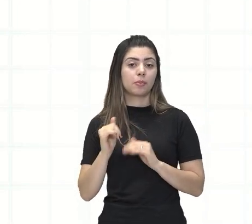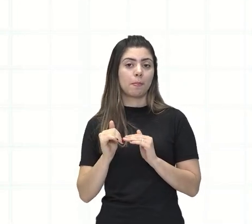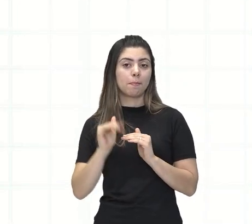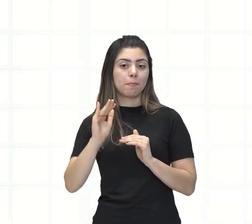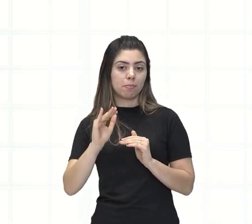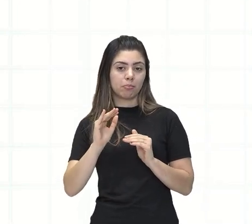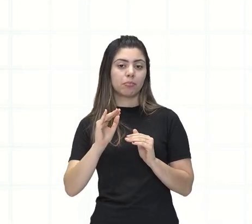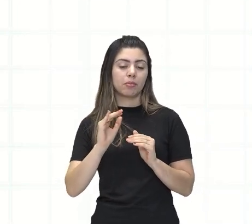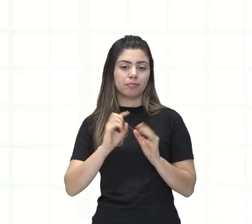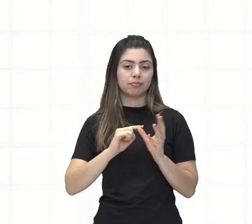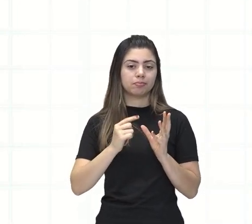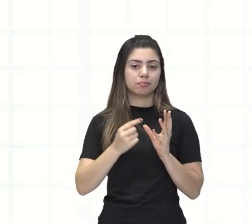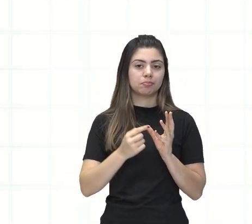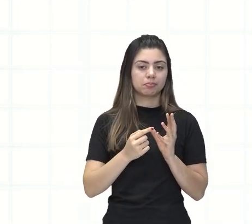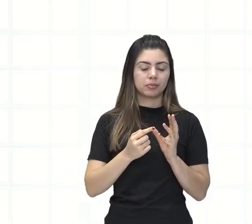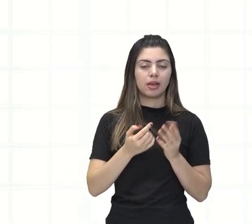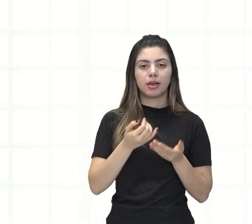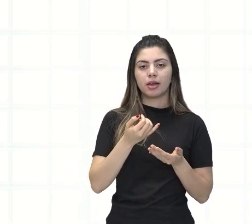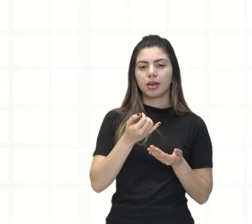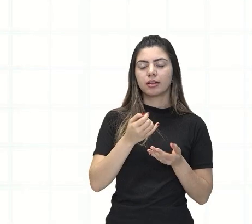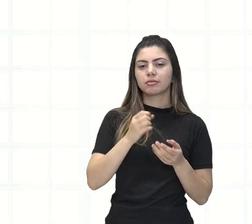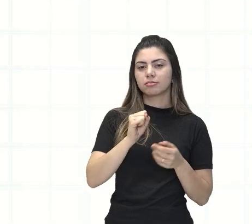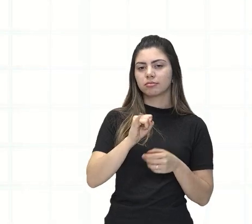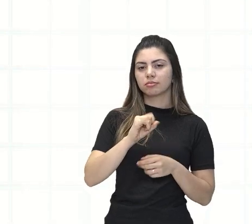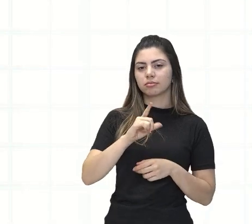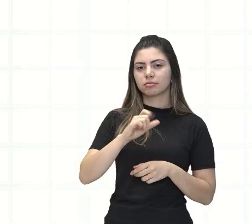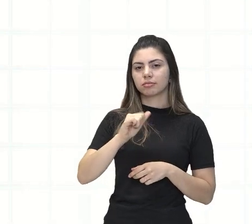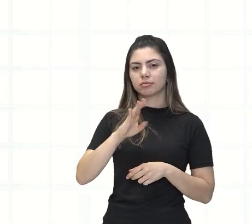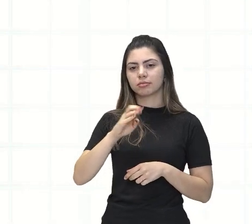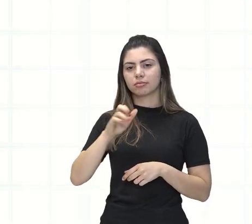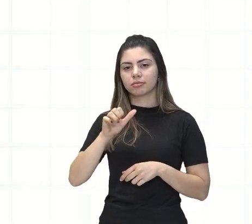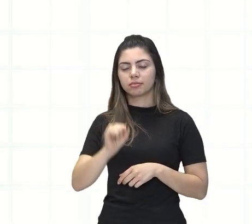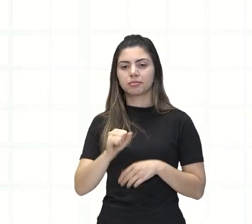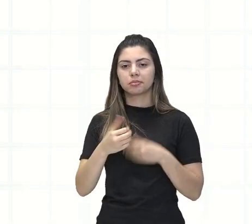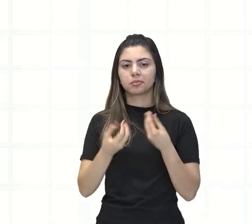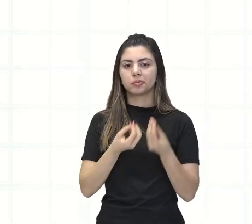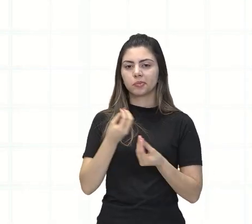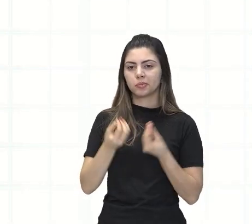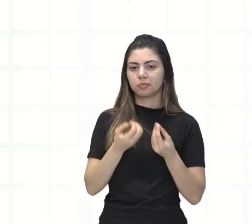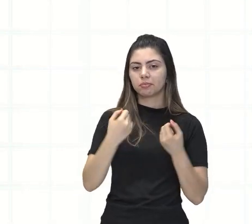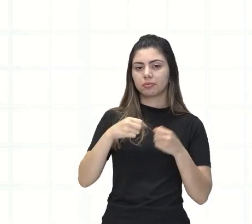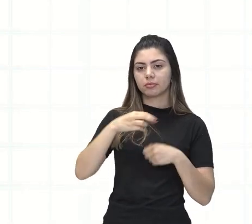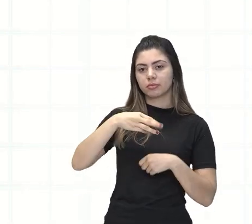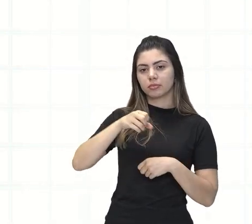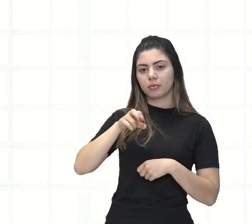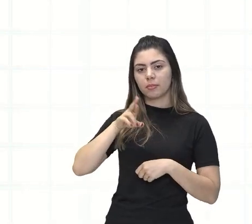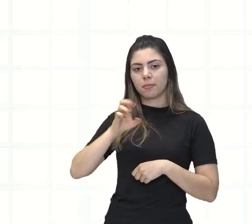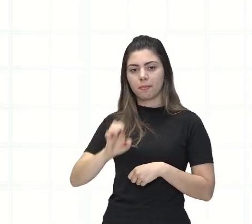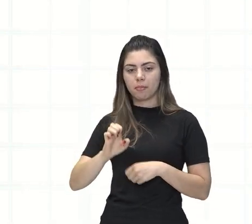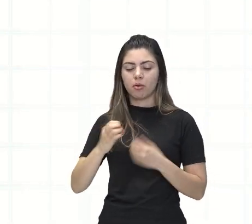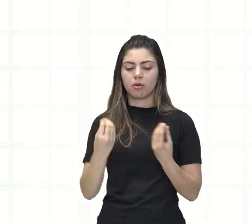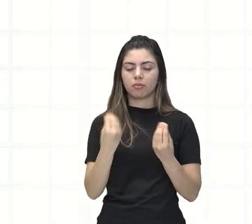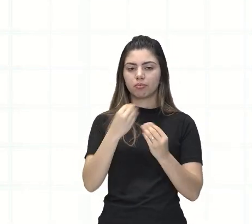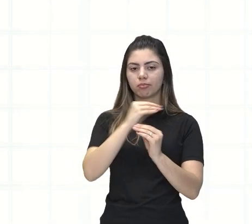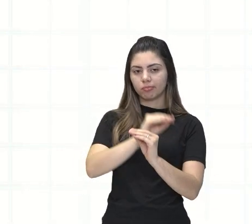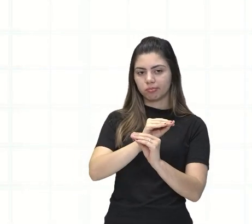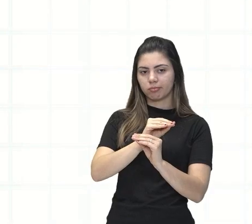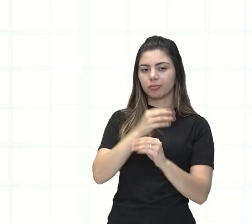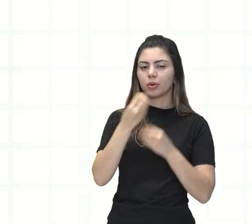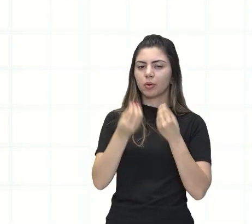use more antes do adjetivo. Então, nós temos aqui beautiful,